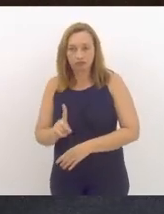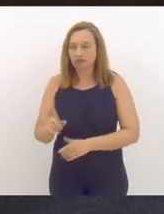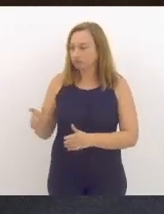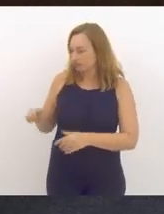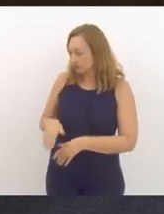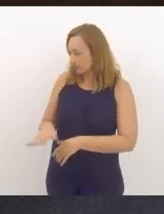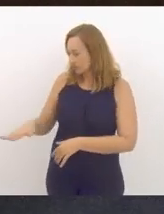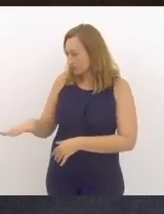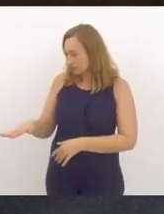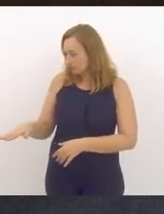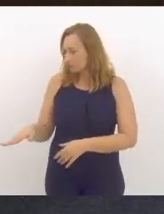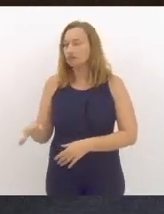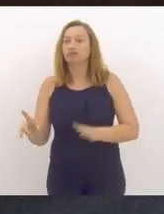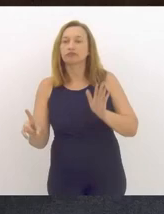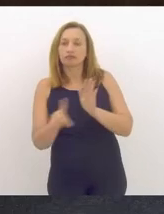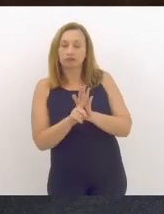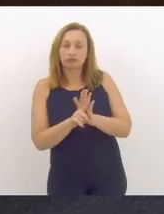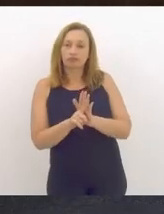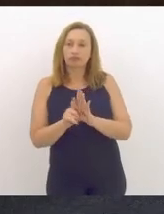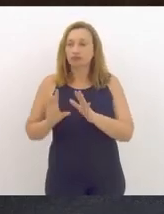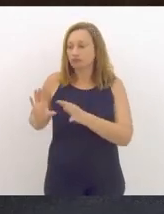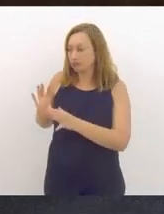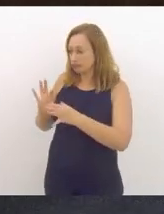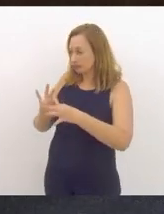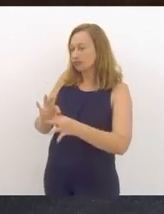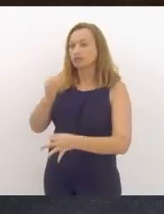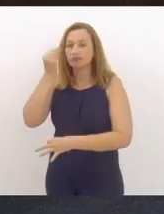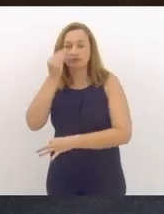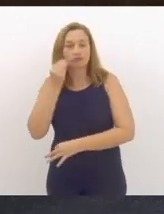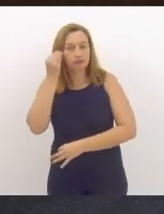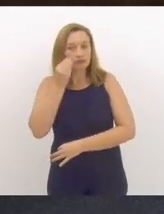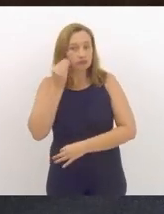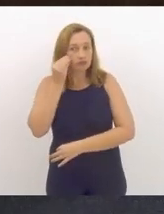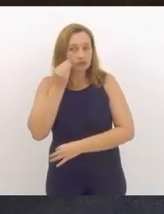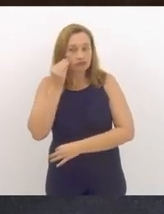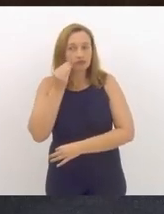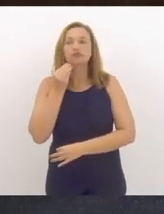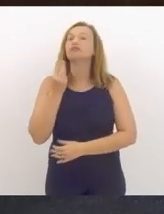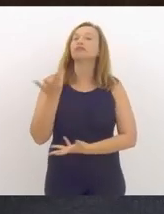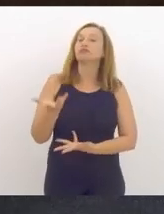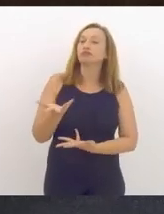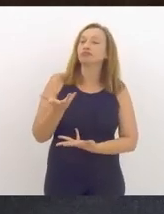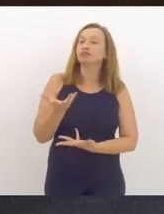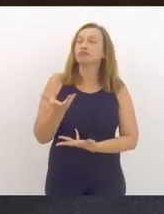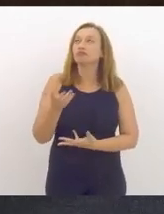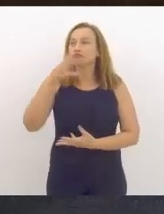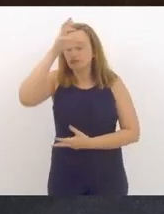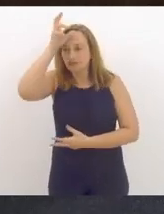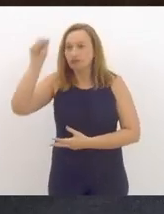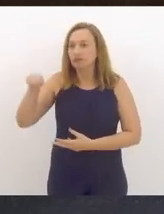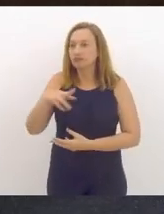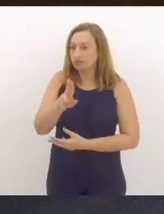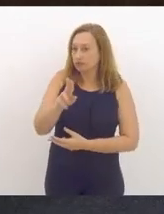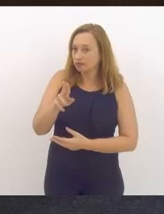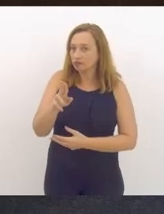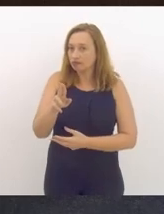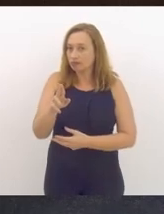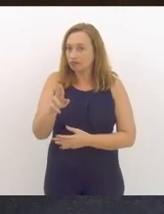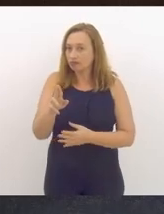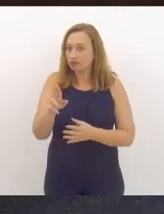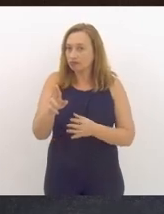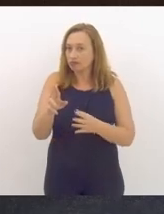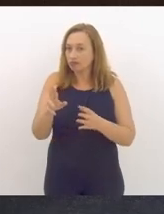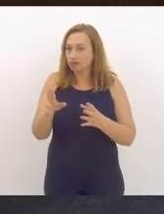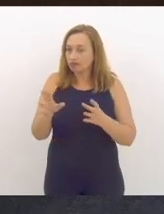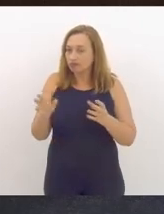Favela. Essa nossa lei dialoga com essa experiência, que não foi, como eu disse, uma experiência, sabe, Tia Ju, imposta de cima para baixo. As